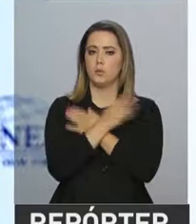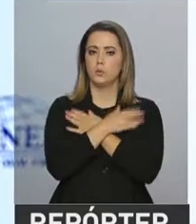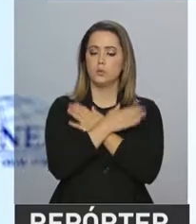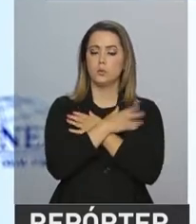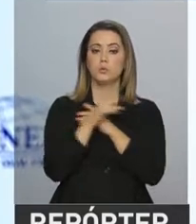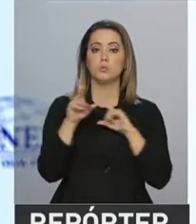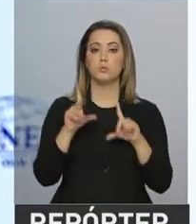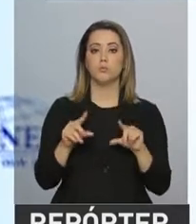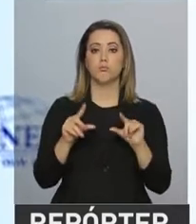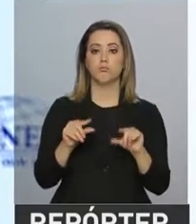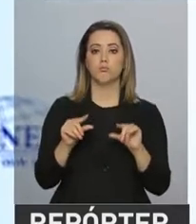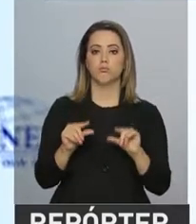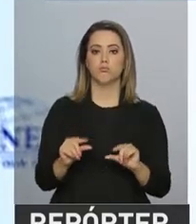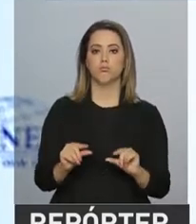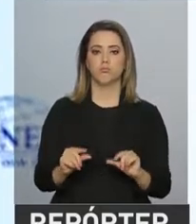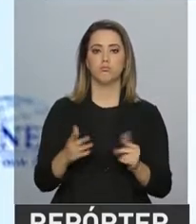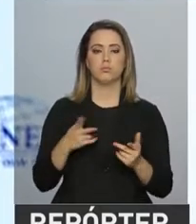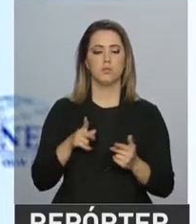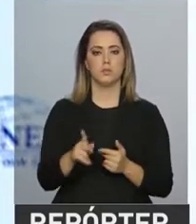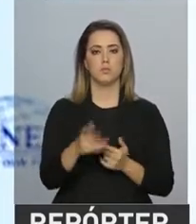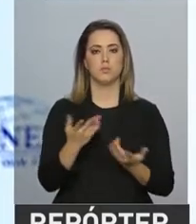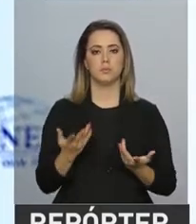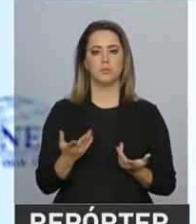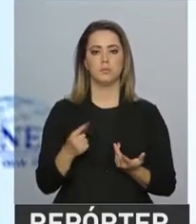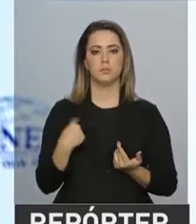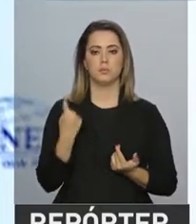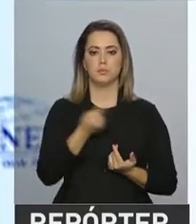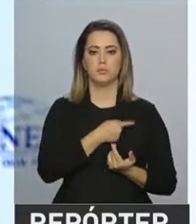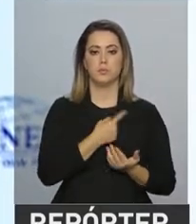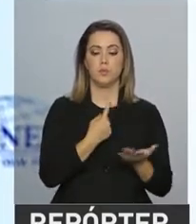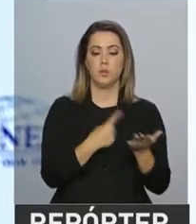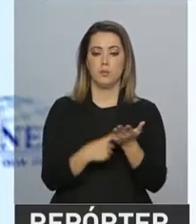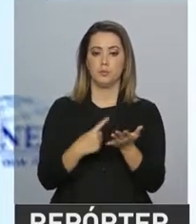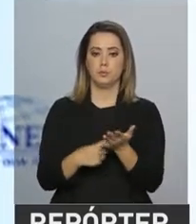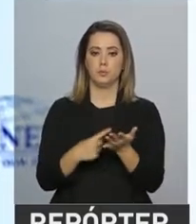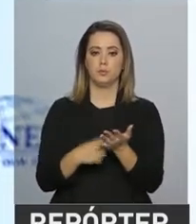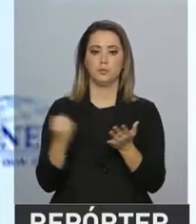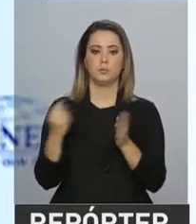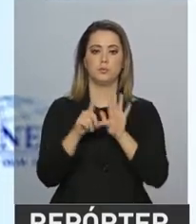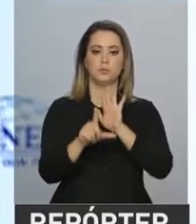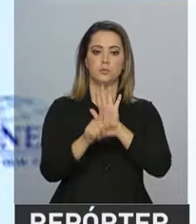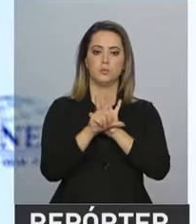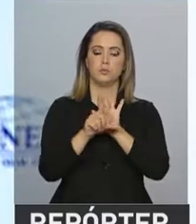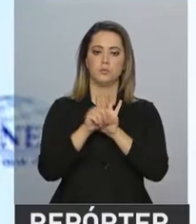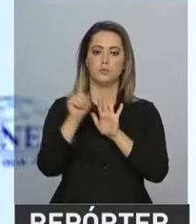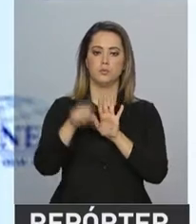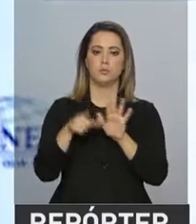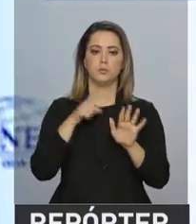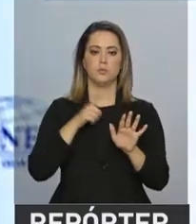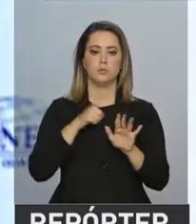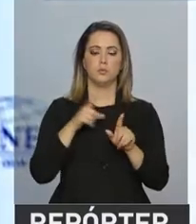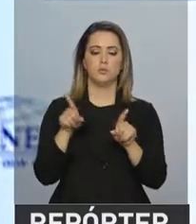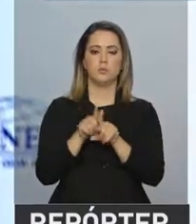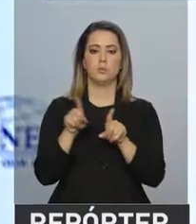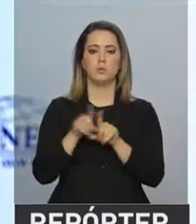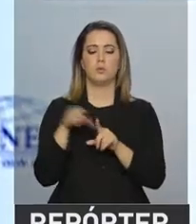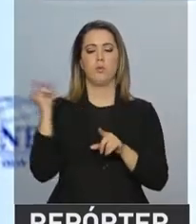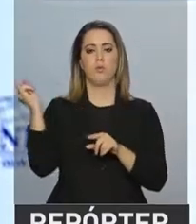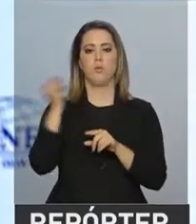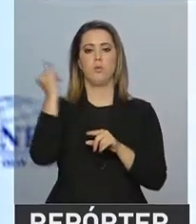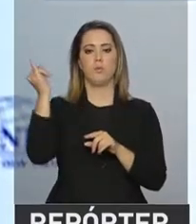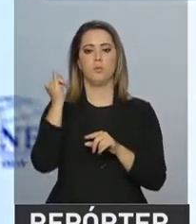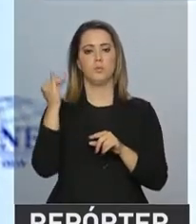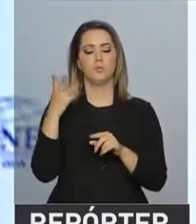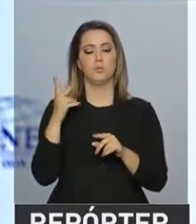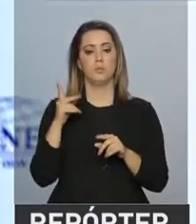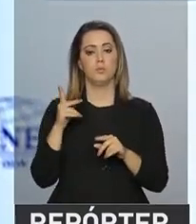cairá ainda mais. A nossa agenda de reformas contempla também uma importante